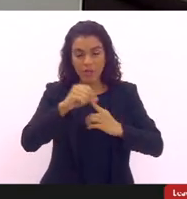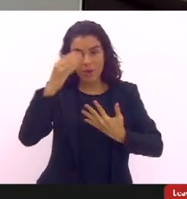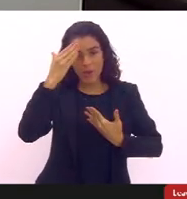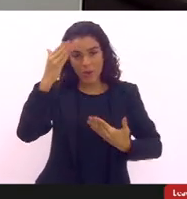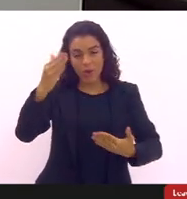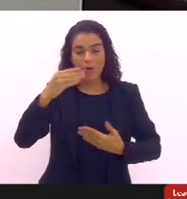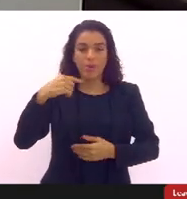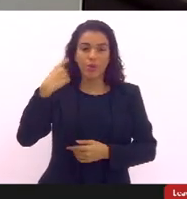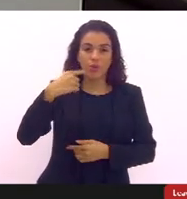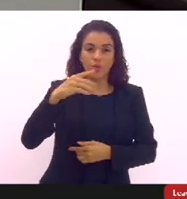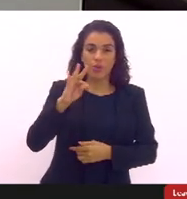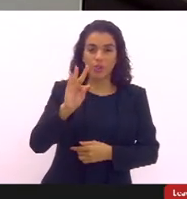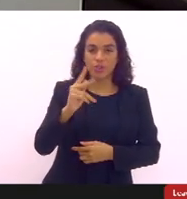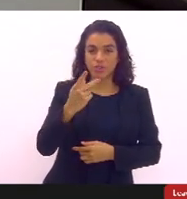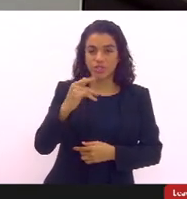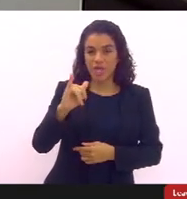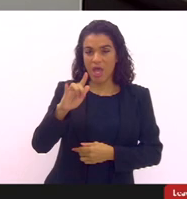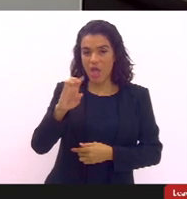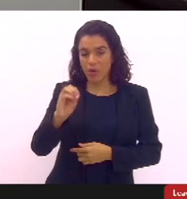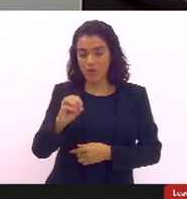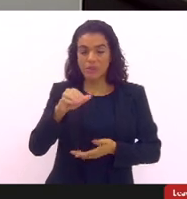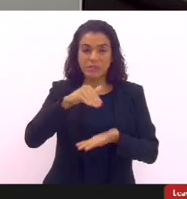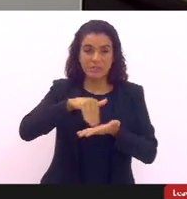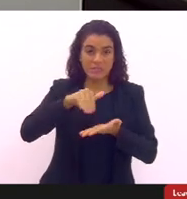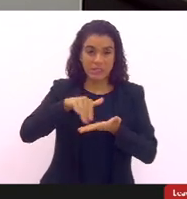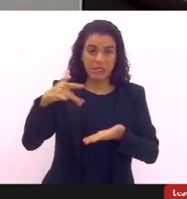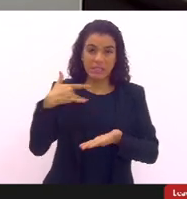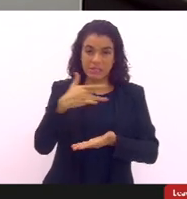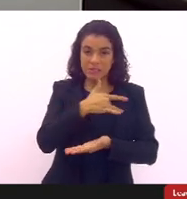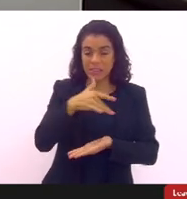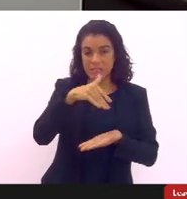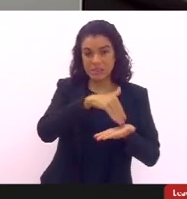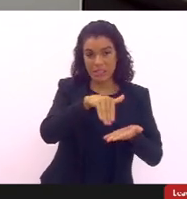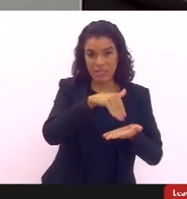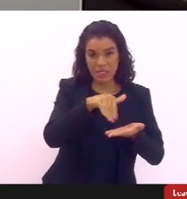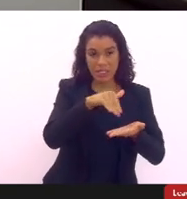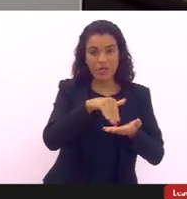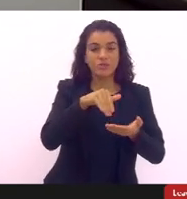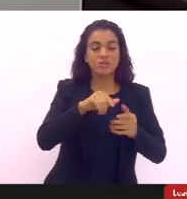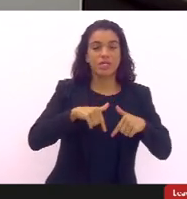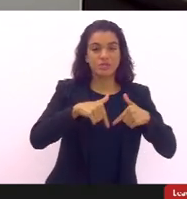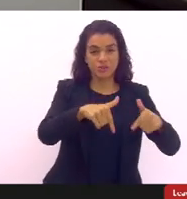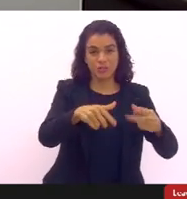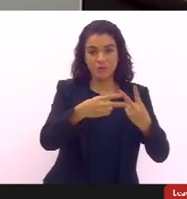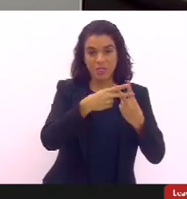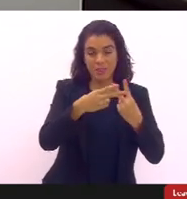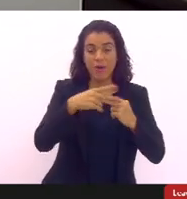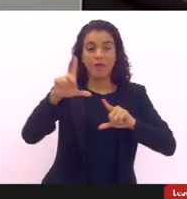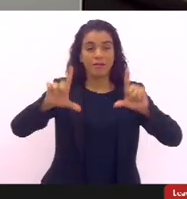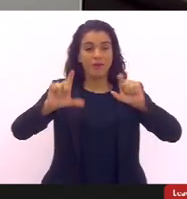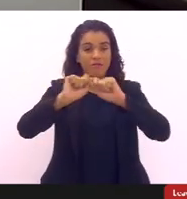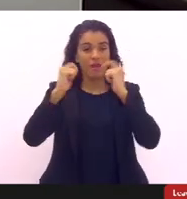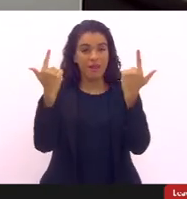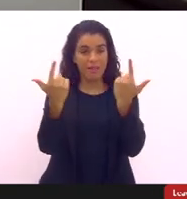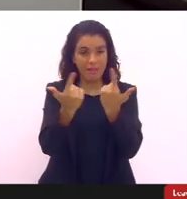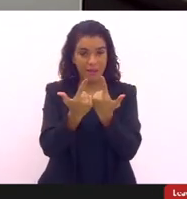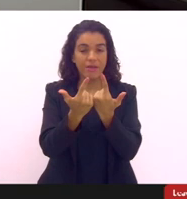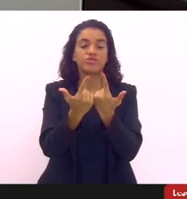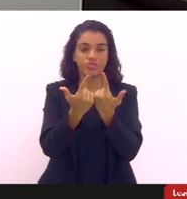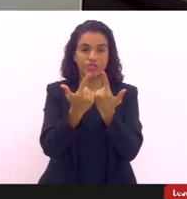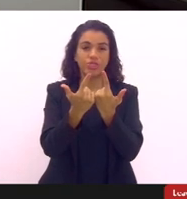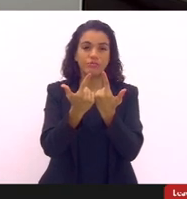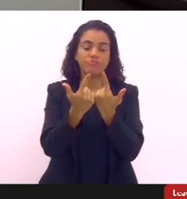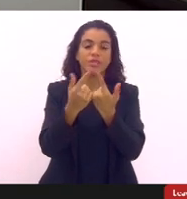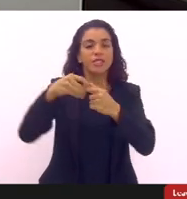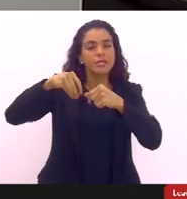Obrigada, doutor Tiago. Obrigada à Secretaria de Saúde, à Secretaria de Assuntos Penitenciários, à TV Alerj, que transmitiu a